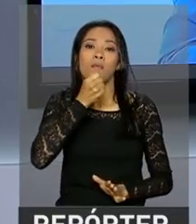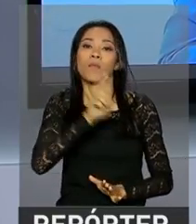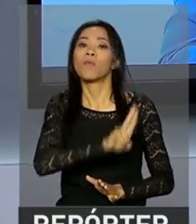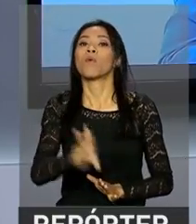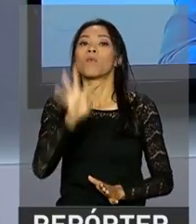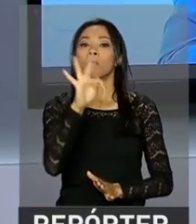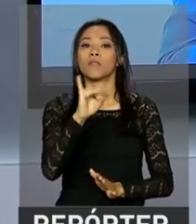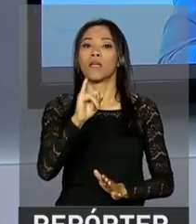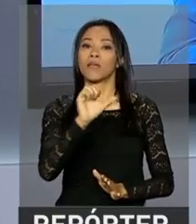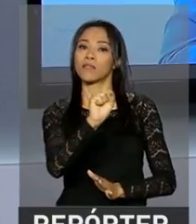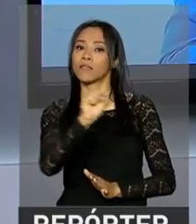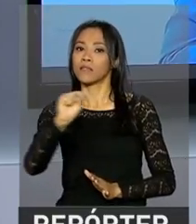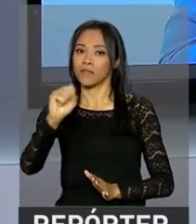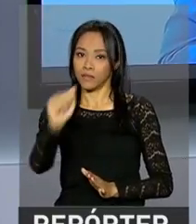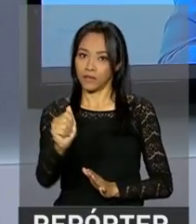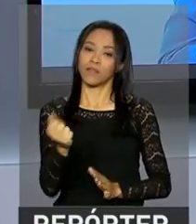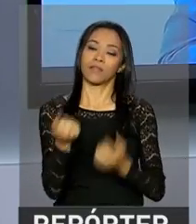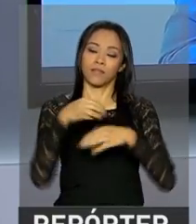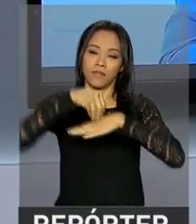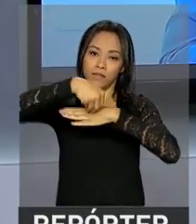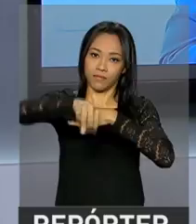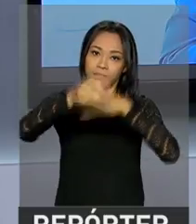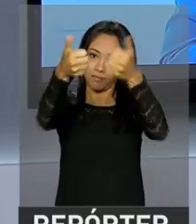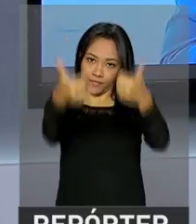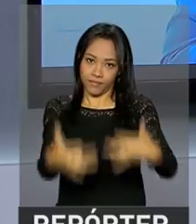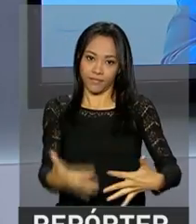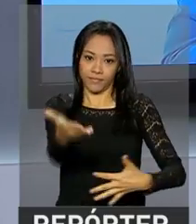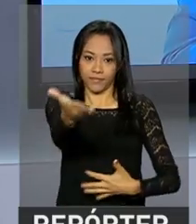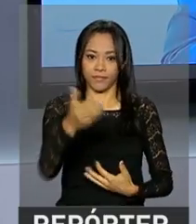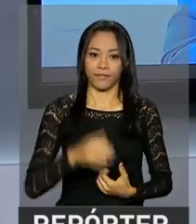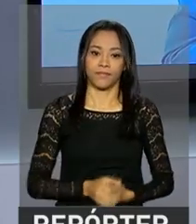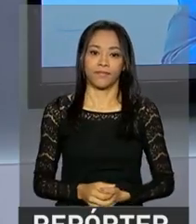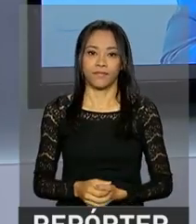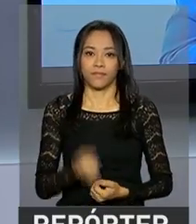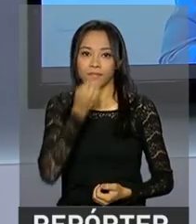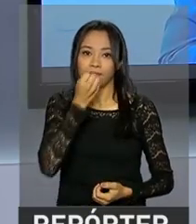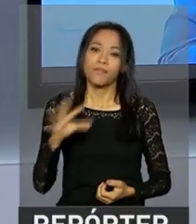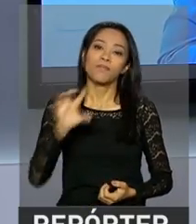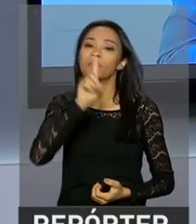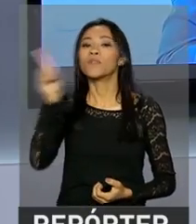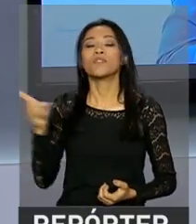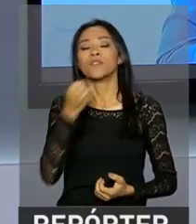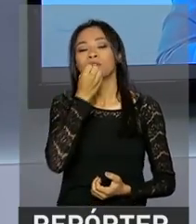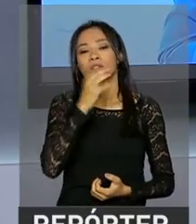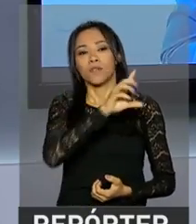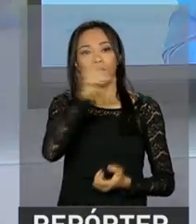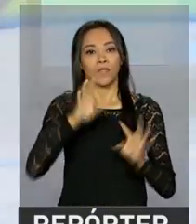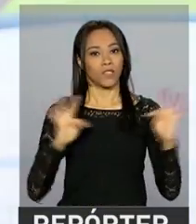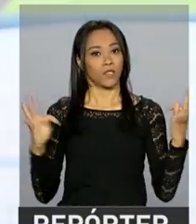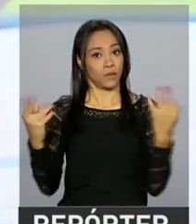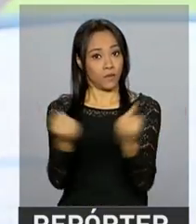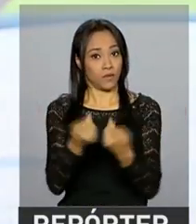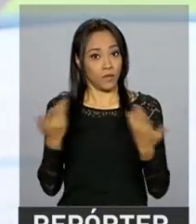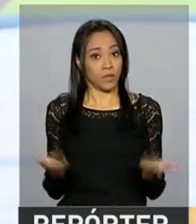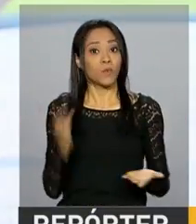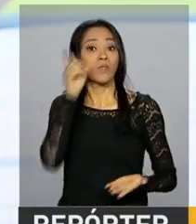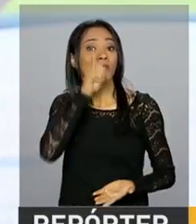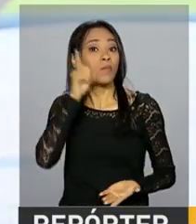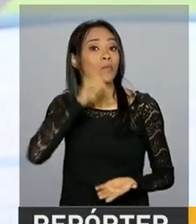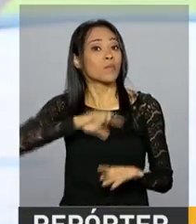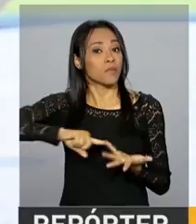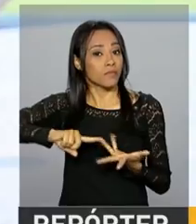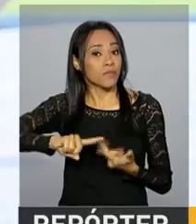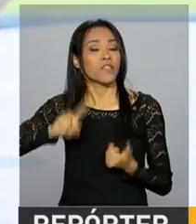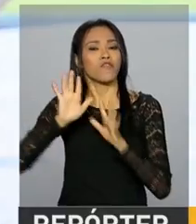traz as informações ao vivo pra gente um dia isso mas é leandro band a todos os deputados encerraram a fase